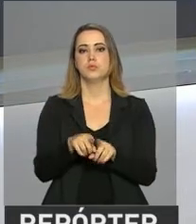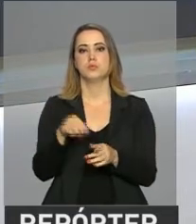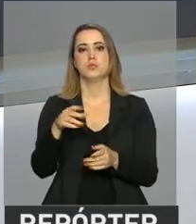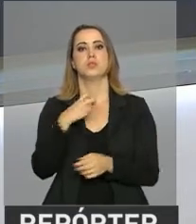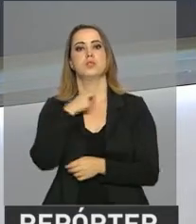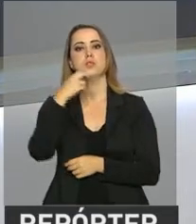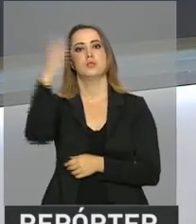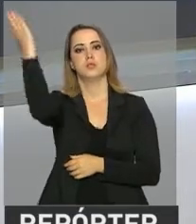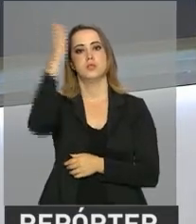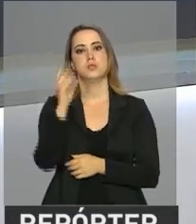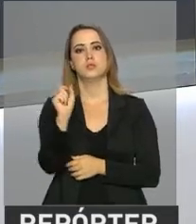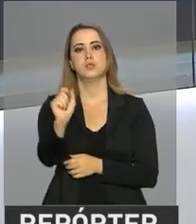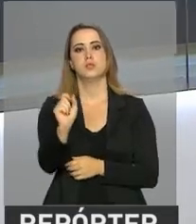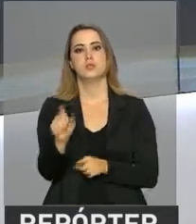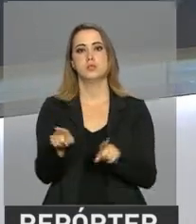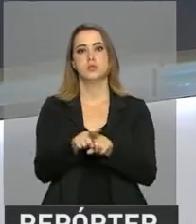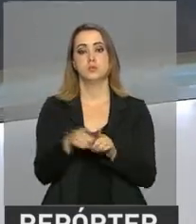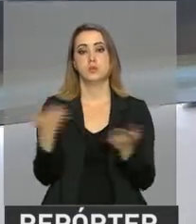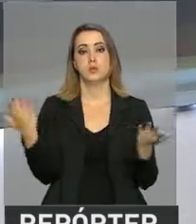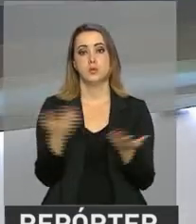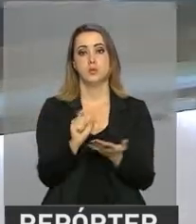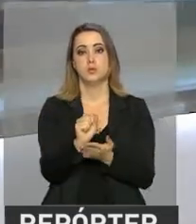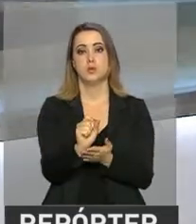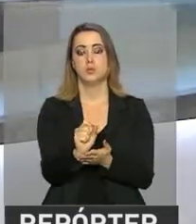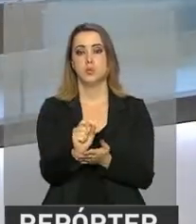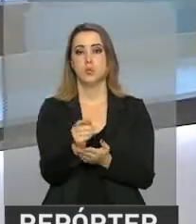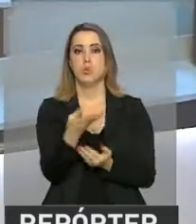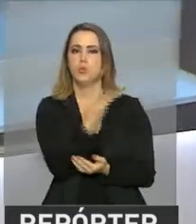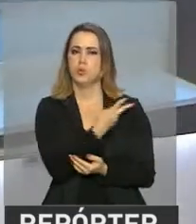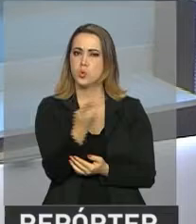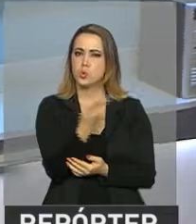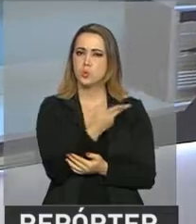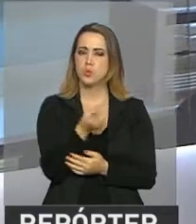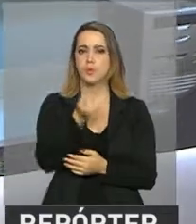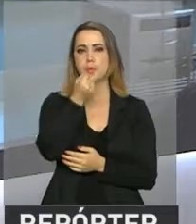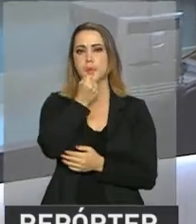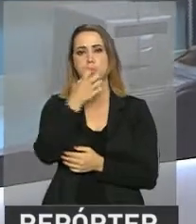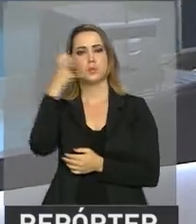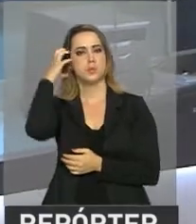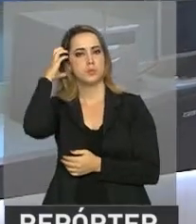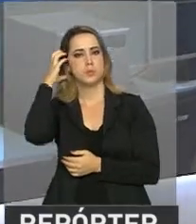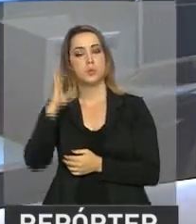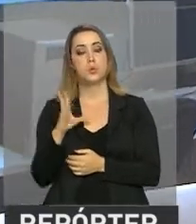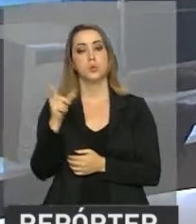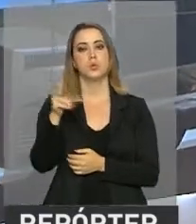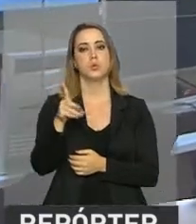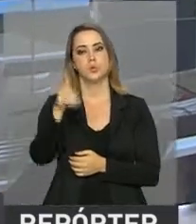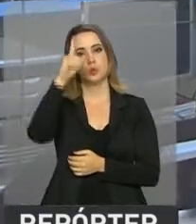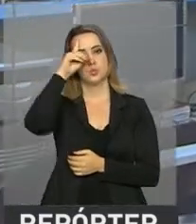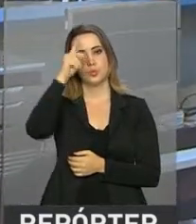do Brasil. Voz do Brasil, que é apresentada pelos jornalistas Gláucia Gomes e Ayrton Medeiros, todos